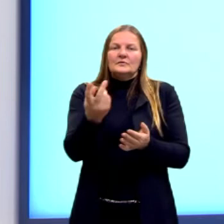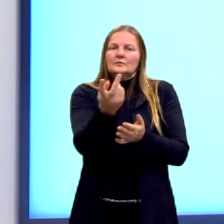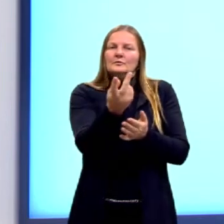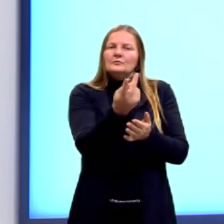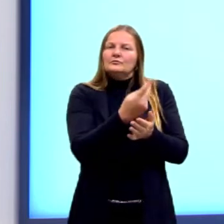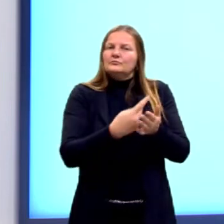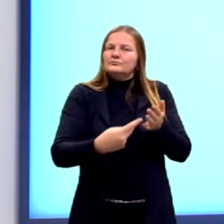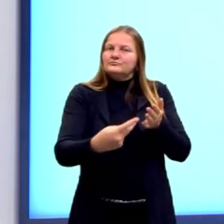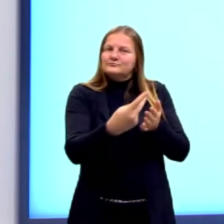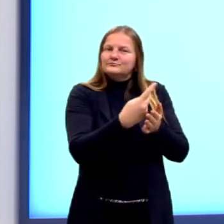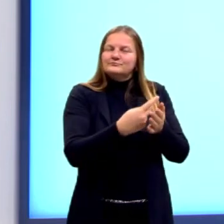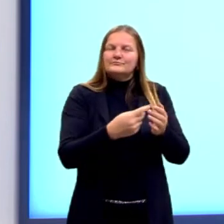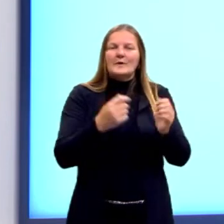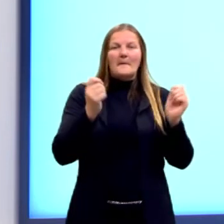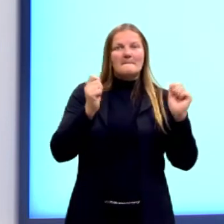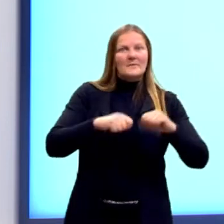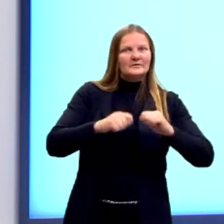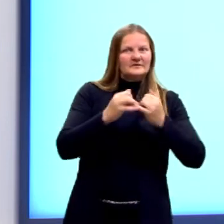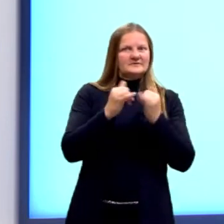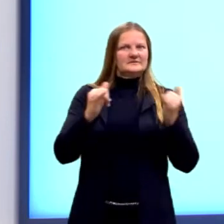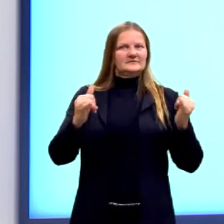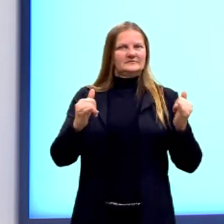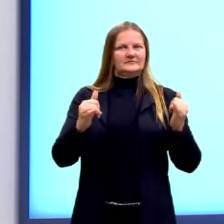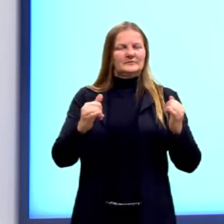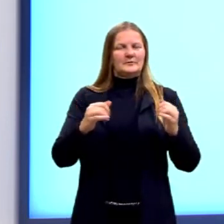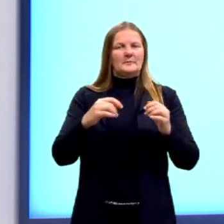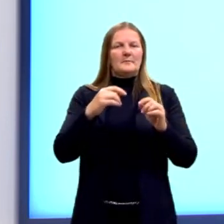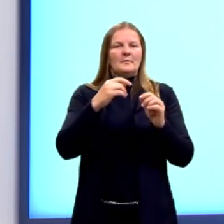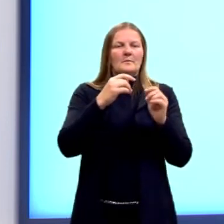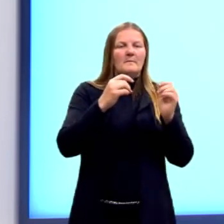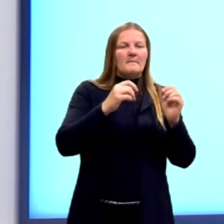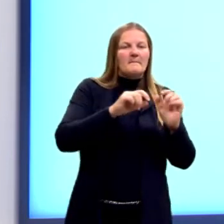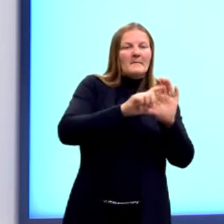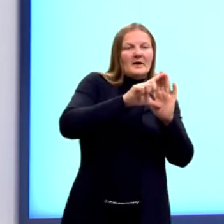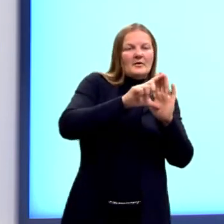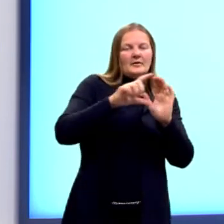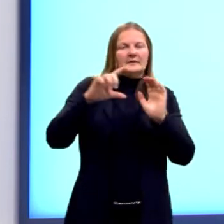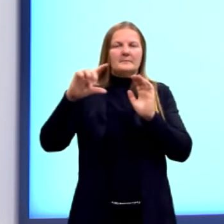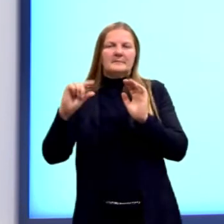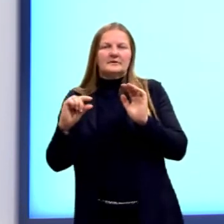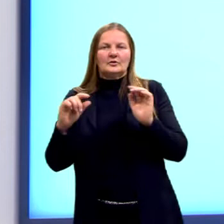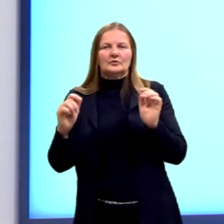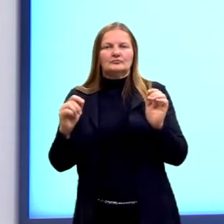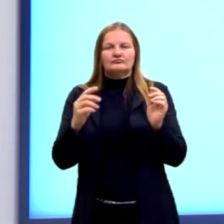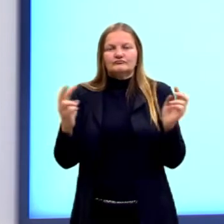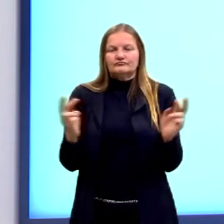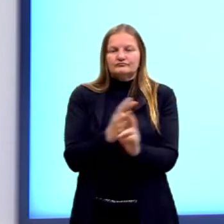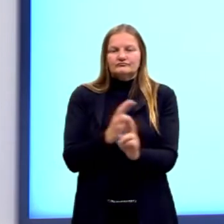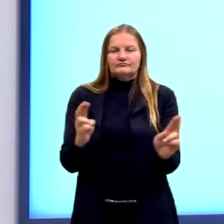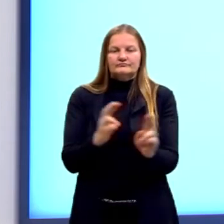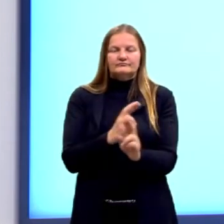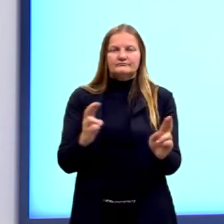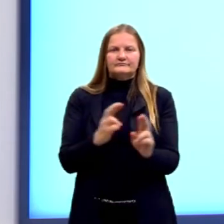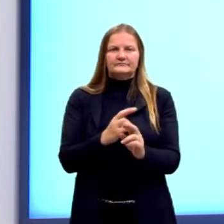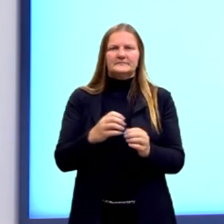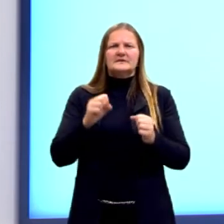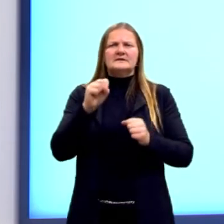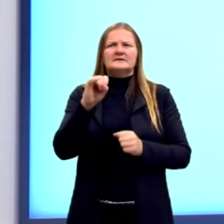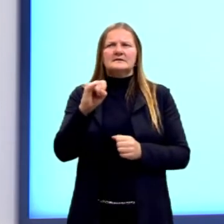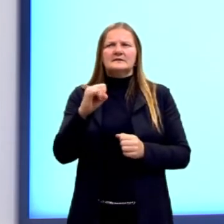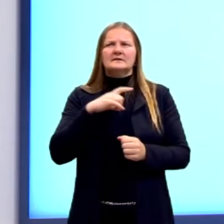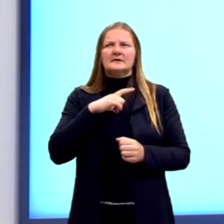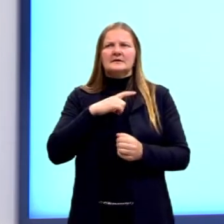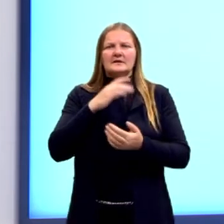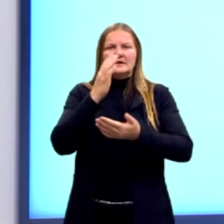que a gente viu né do potencial elétrico vai ser sempre um potencial menos o outro né a gente se a gente abrir né A gente vai